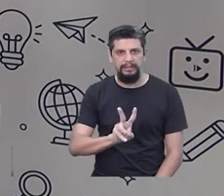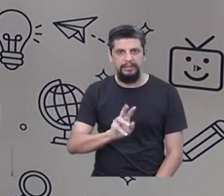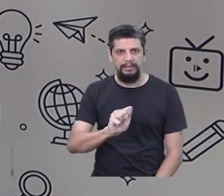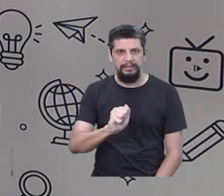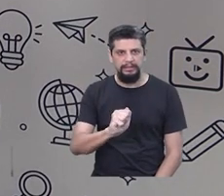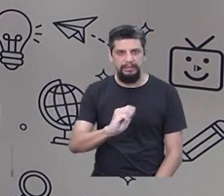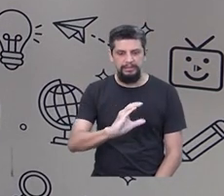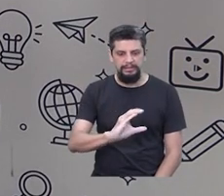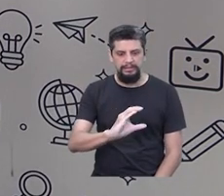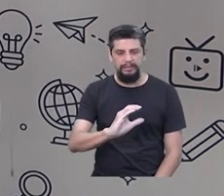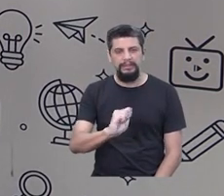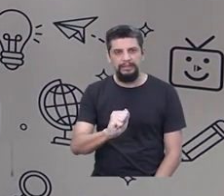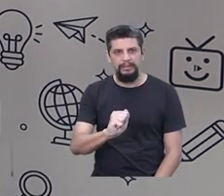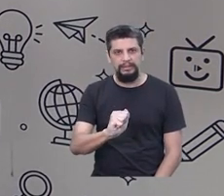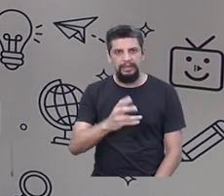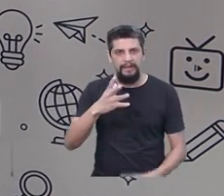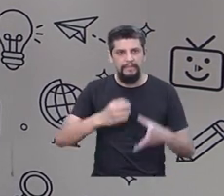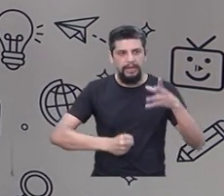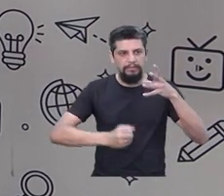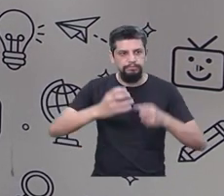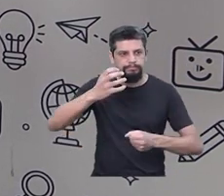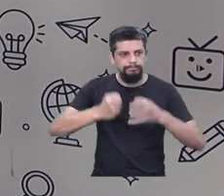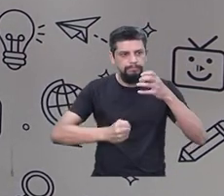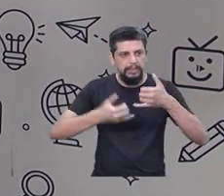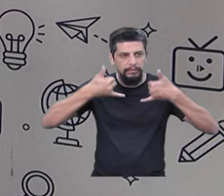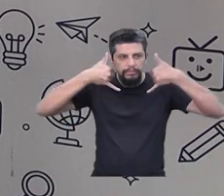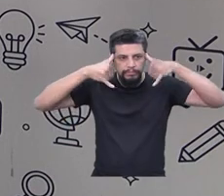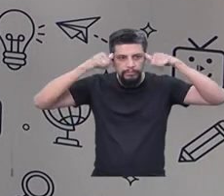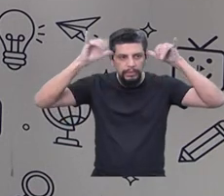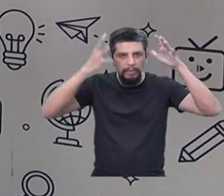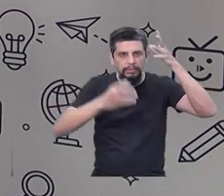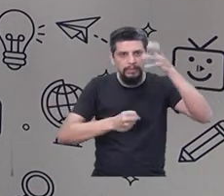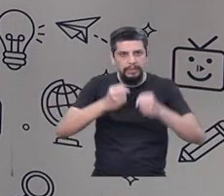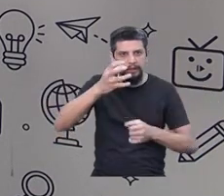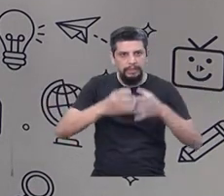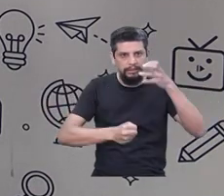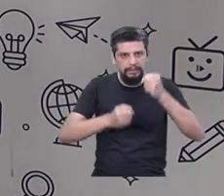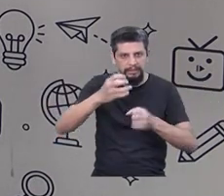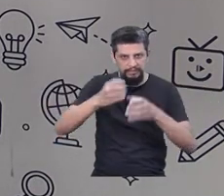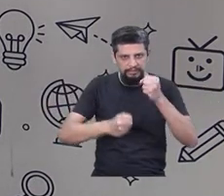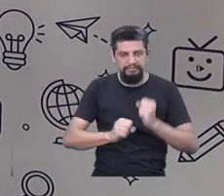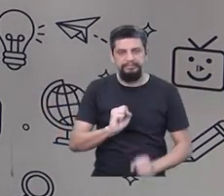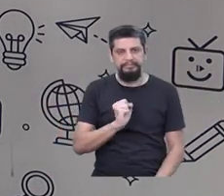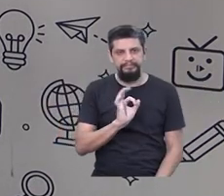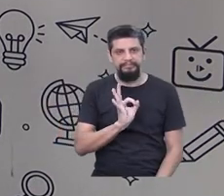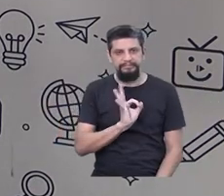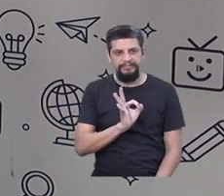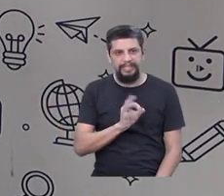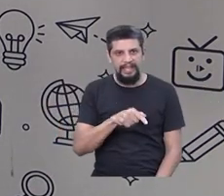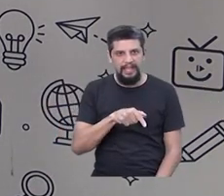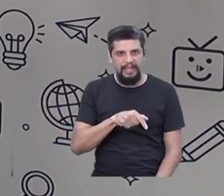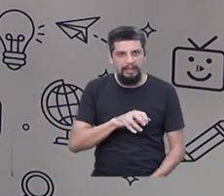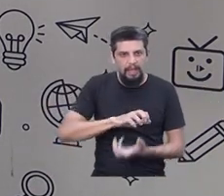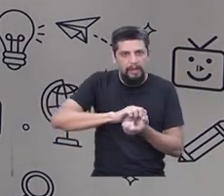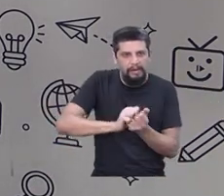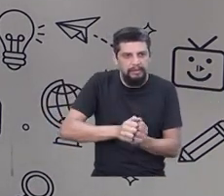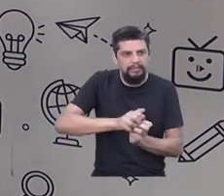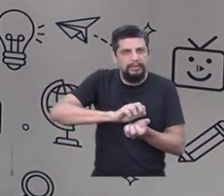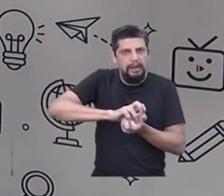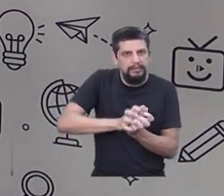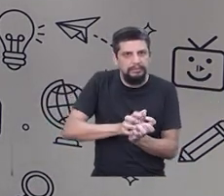Vaca! Tá aqui o nosso número 8, a vaca! Ela que